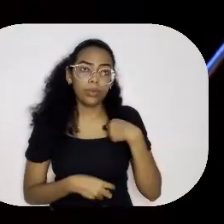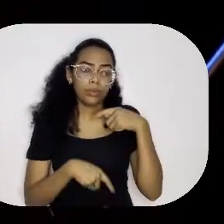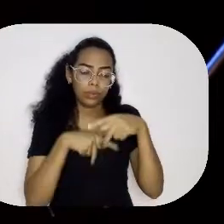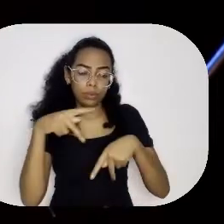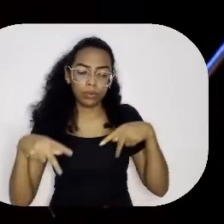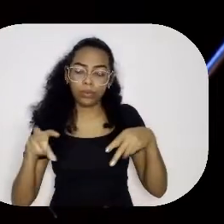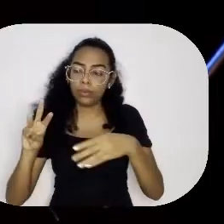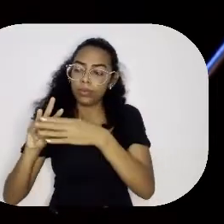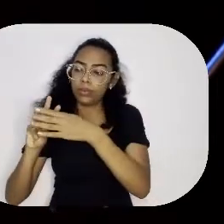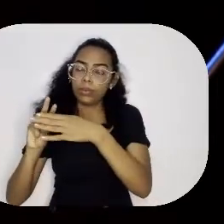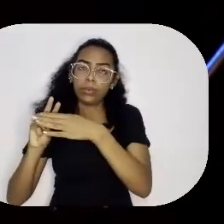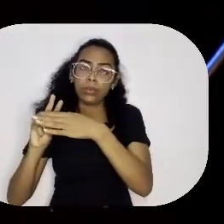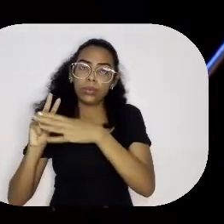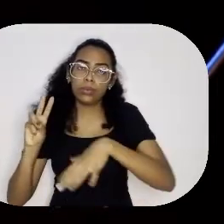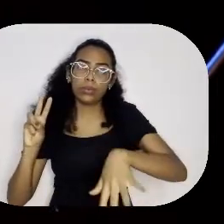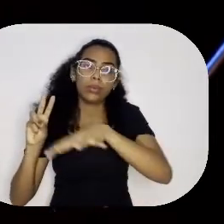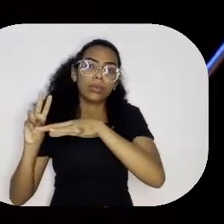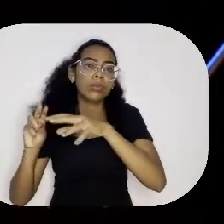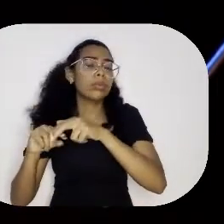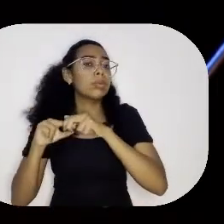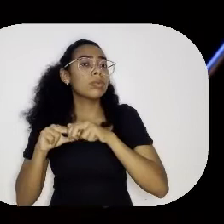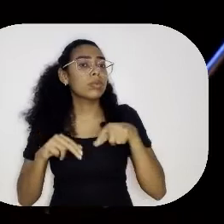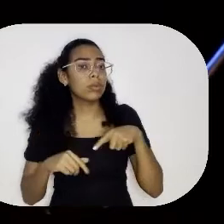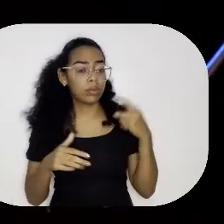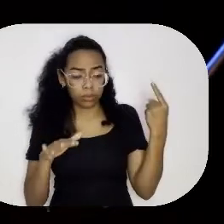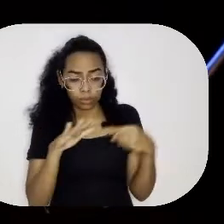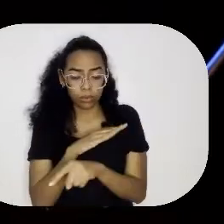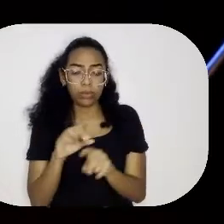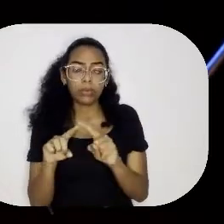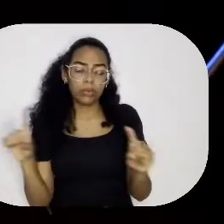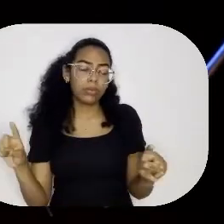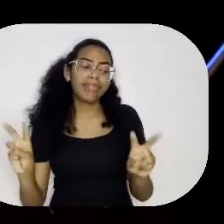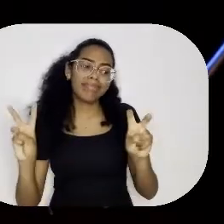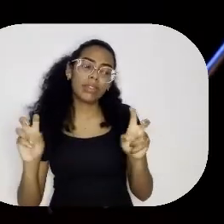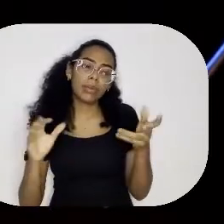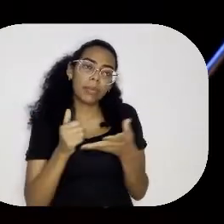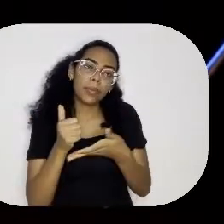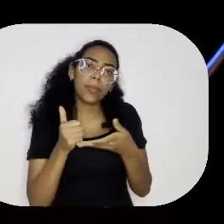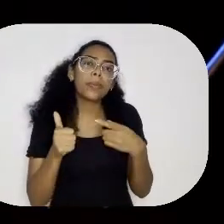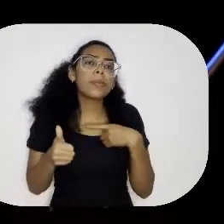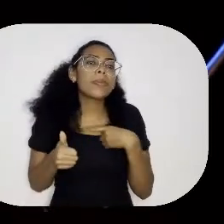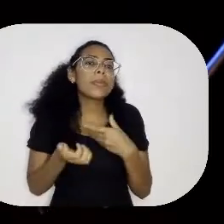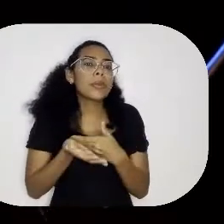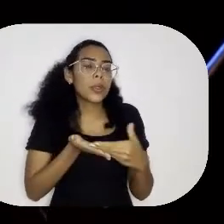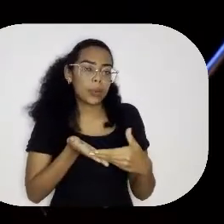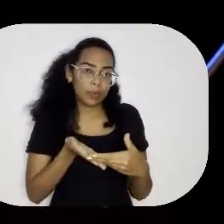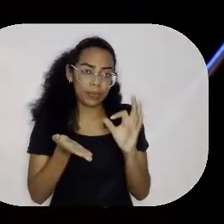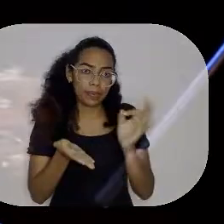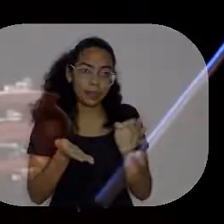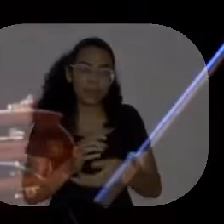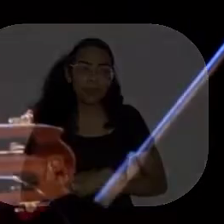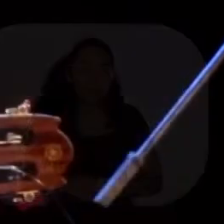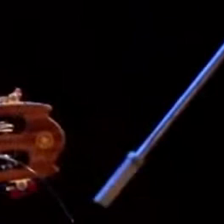e respeitáveis aos povos originários e tal. Então, é uma canção que não traz a profundidade desse tema, mas aborda essa questão.